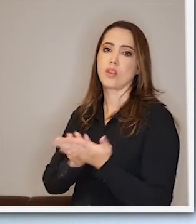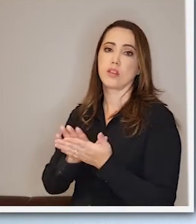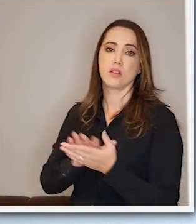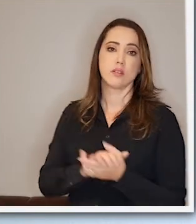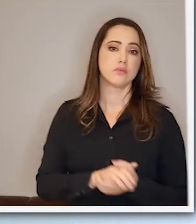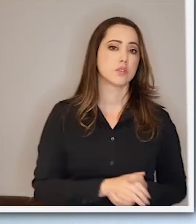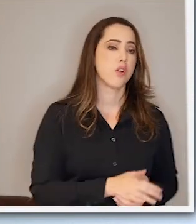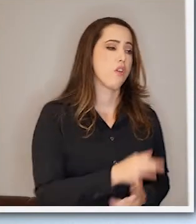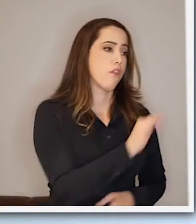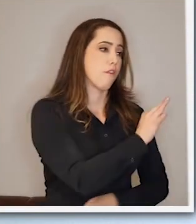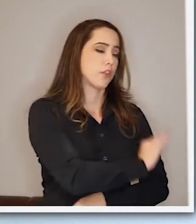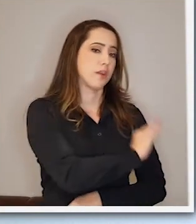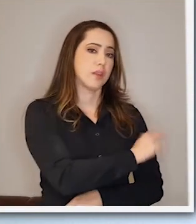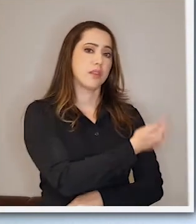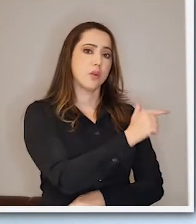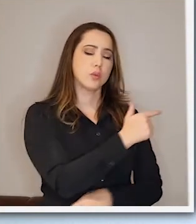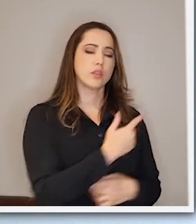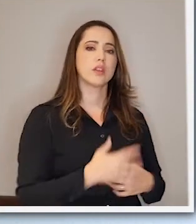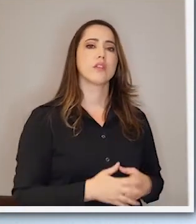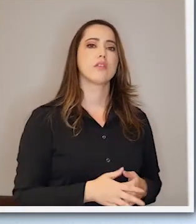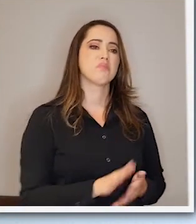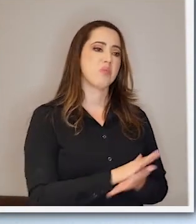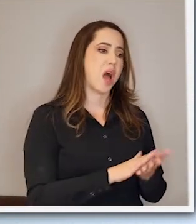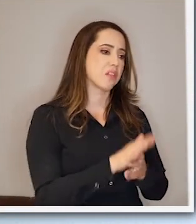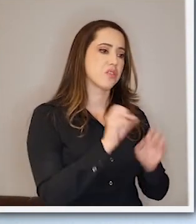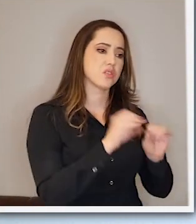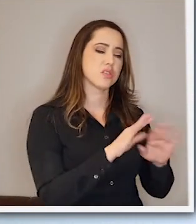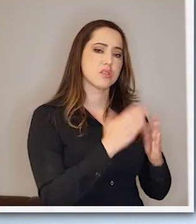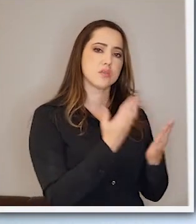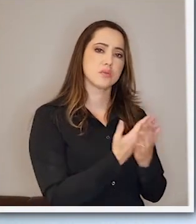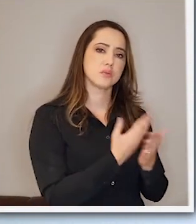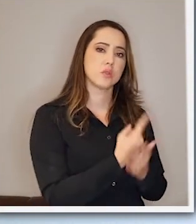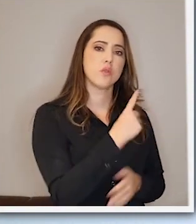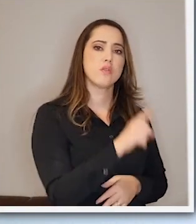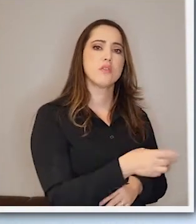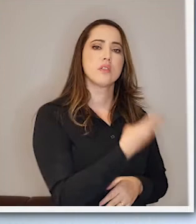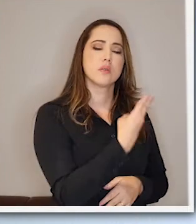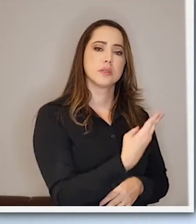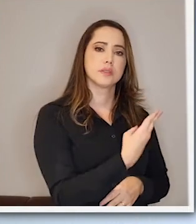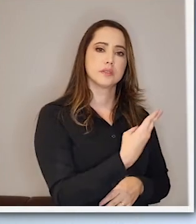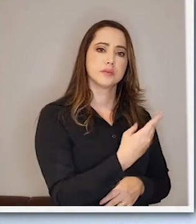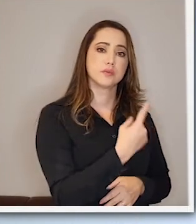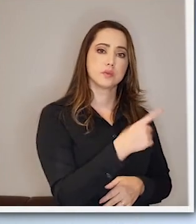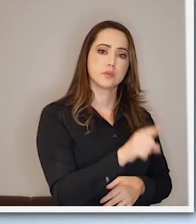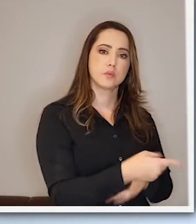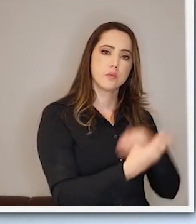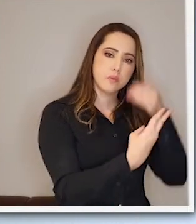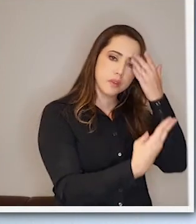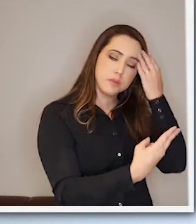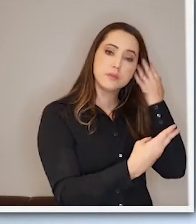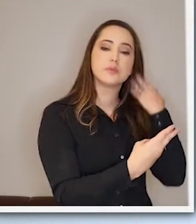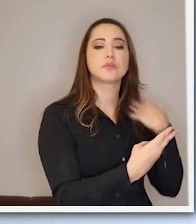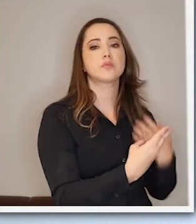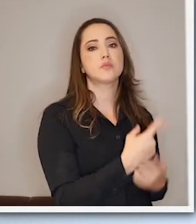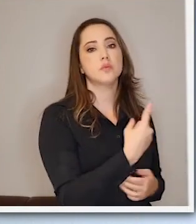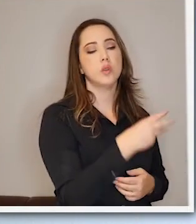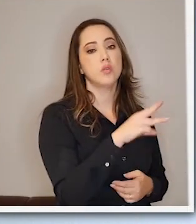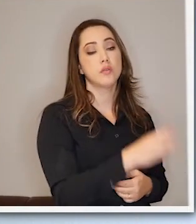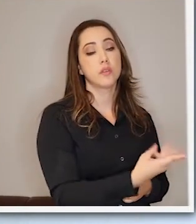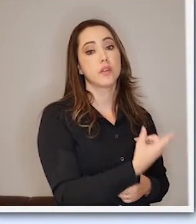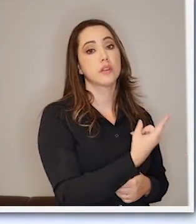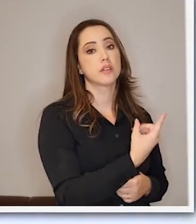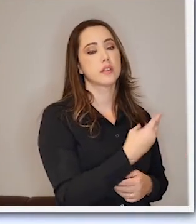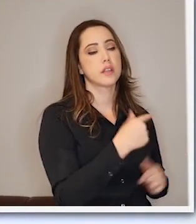não tem o fundamental completo e sequer tem qualquer tipo de instrução escolar. Cerca